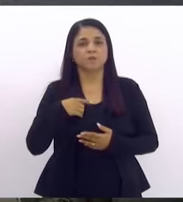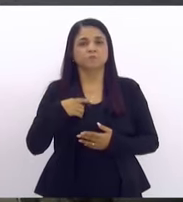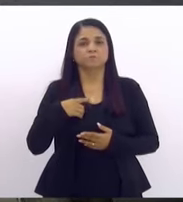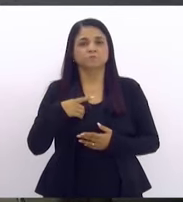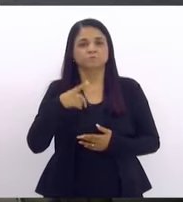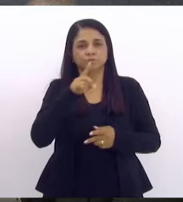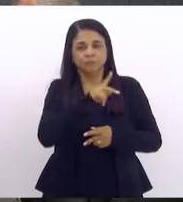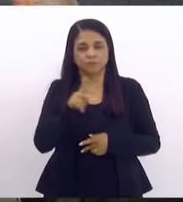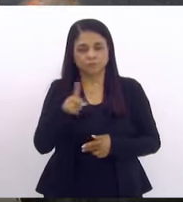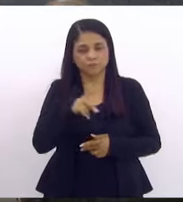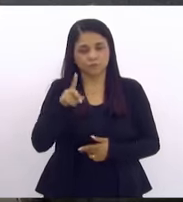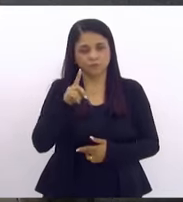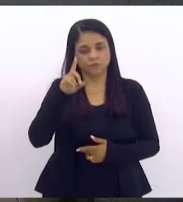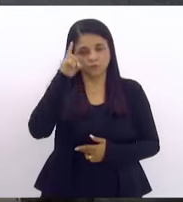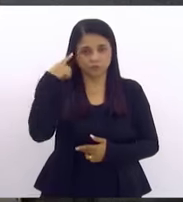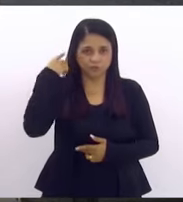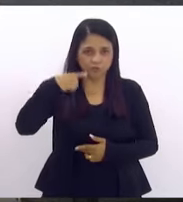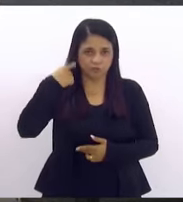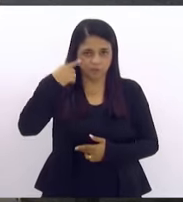constitucional da